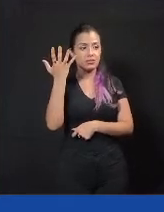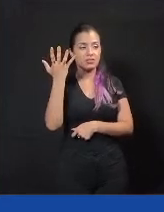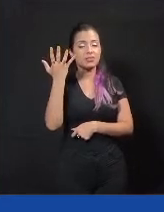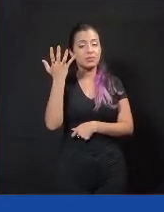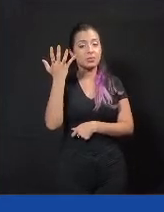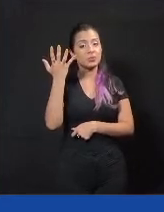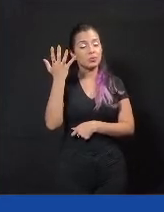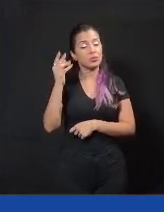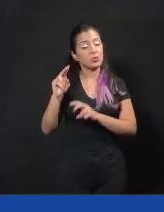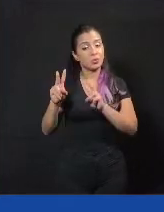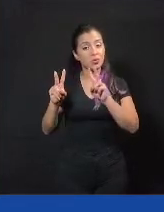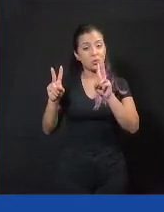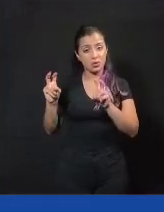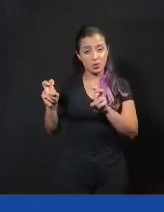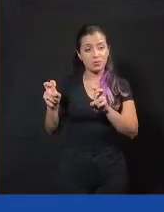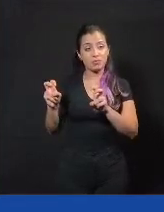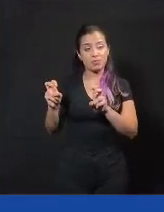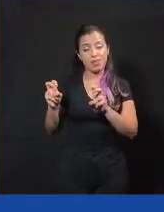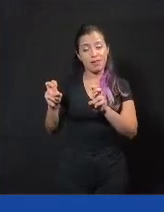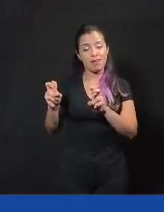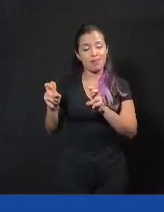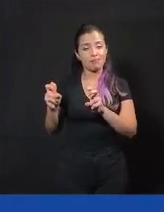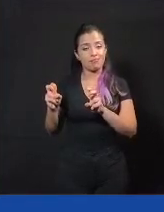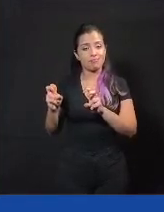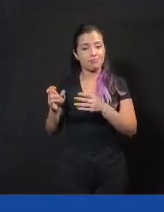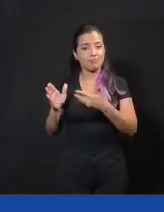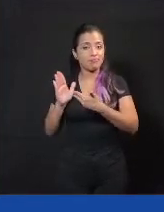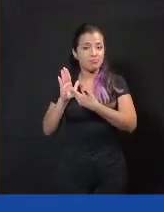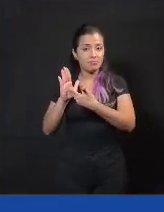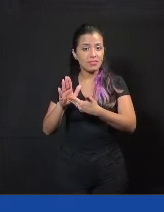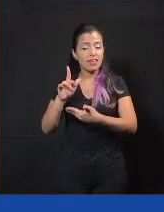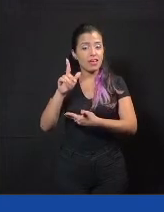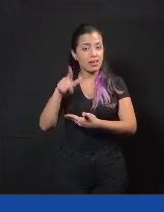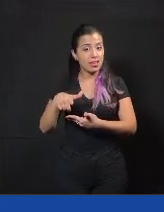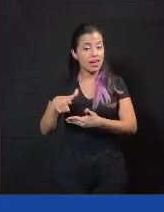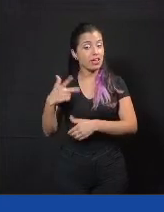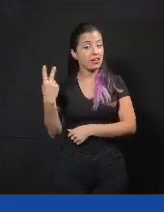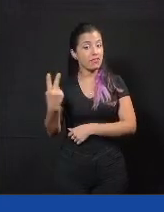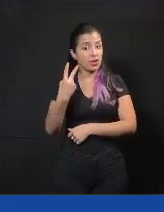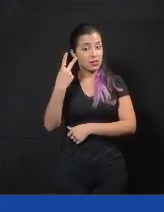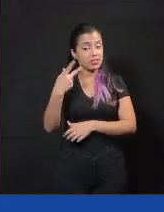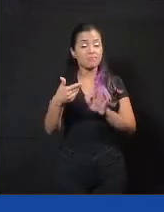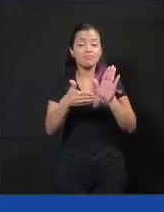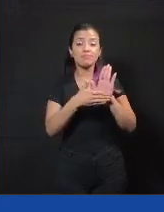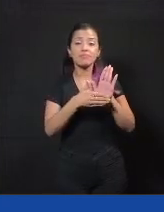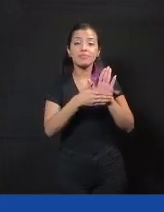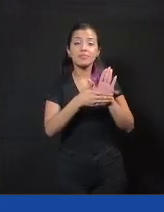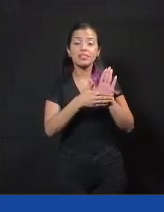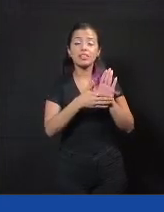o debate recente sobre os trainees, né, que a Magazine Luiza propôs, apenas